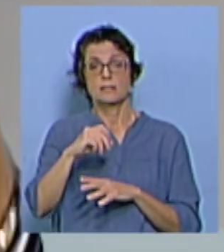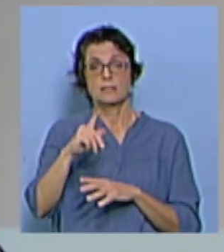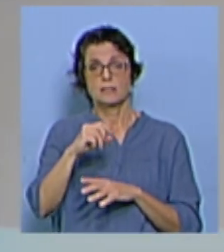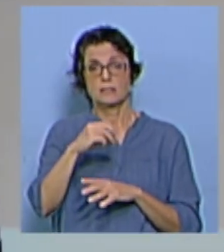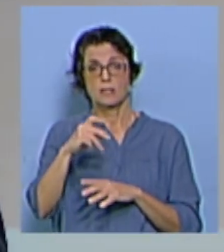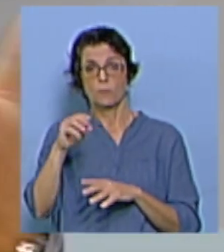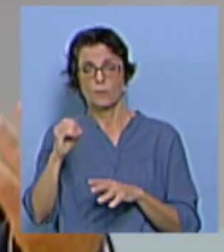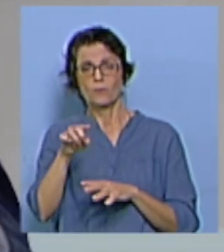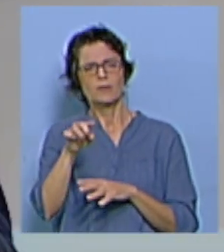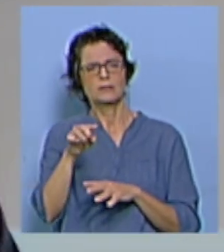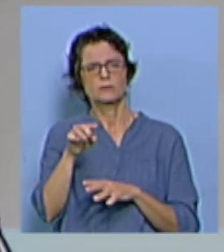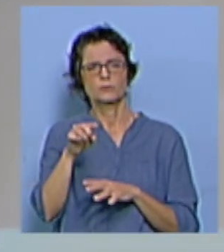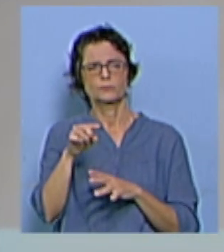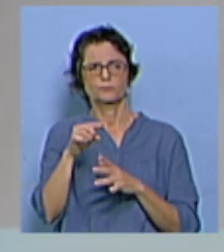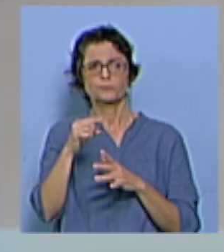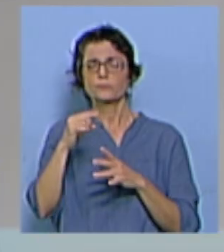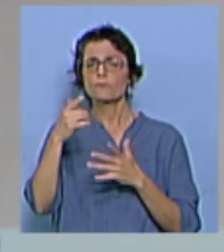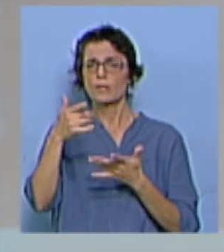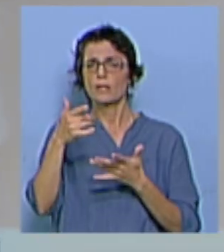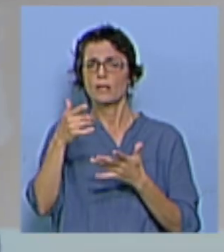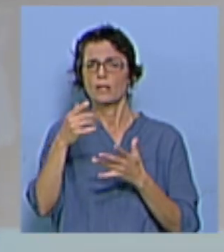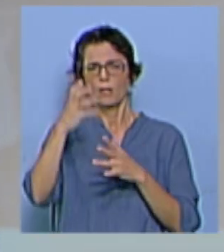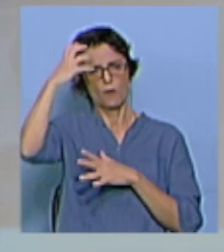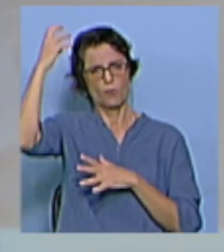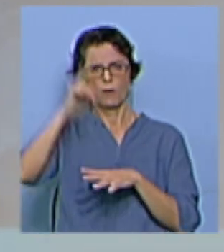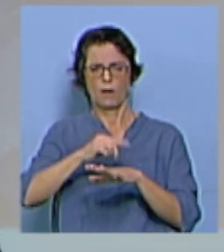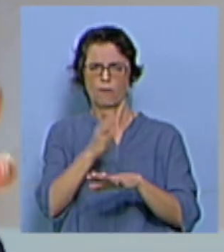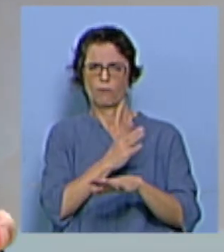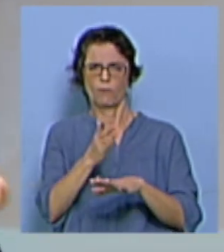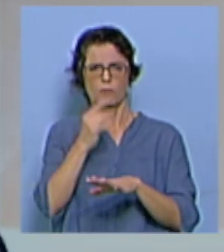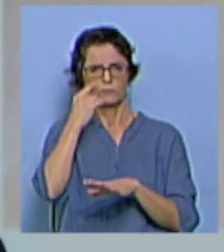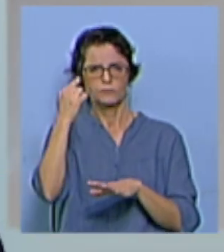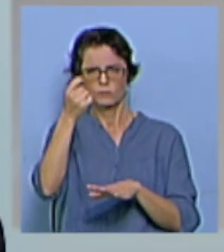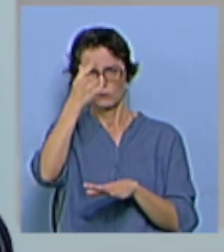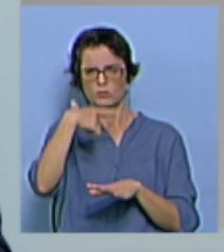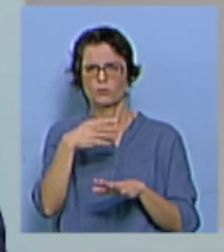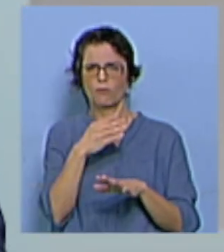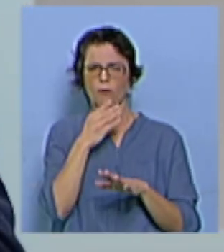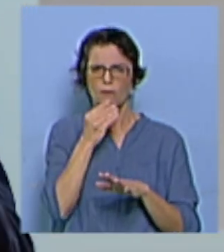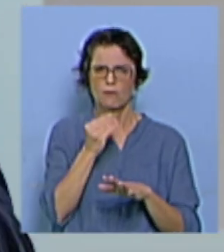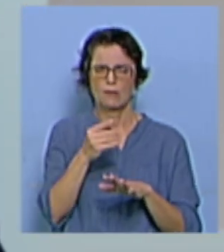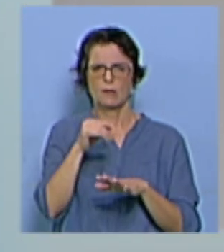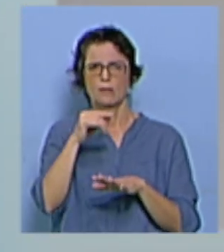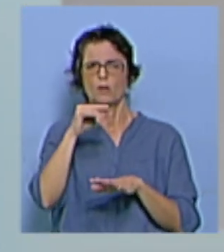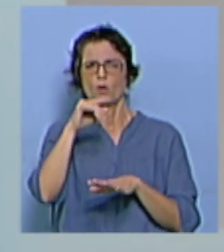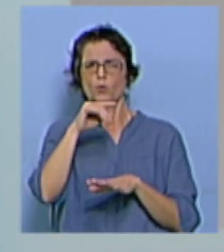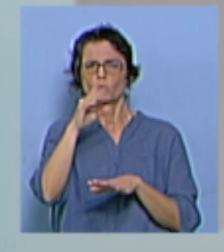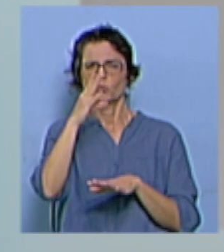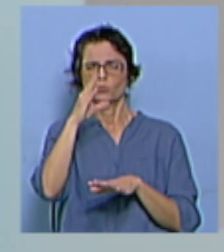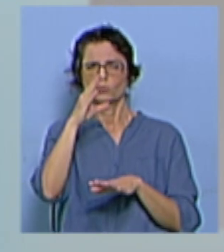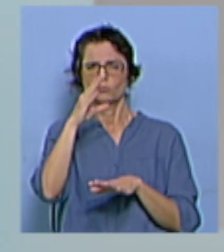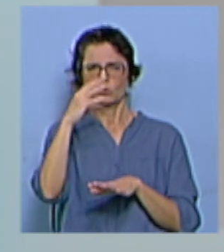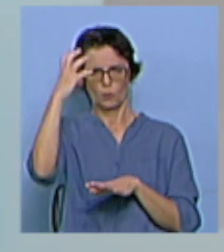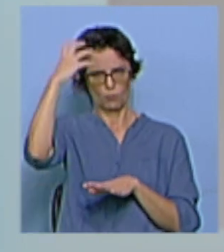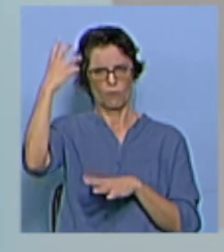David, que está num tempo também muito específico da história de Israel, um reino a começar, tudo